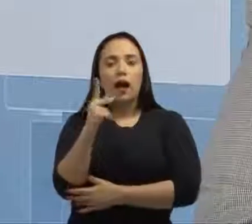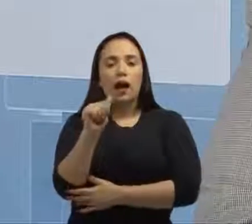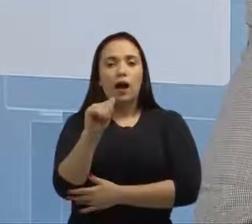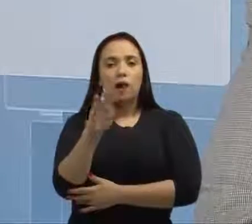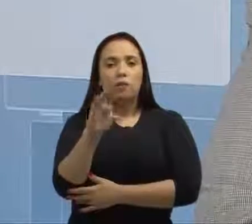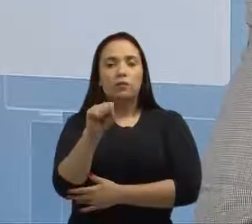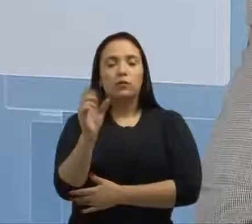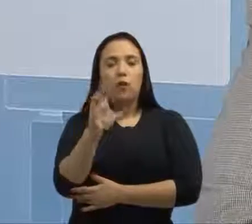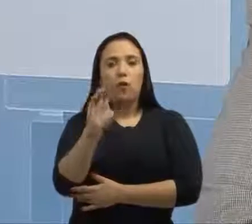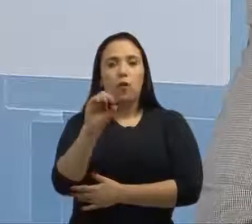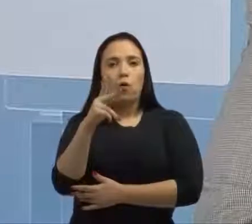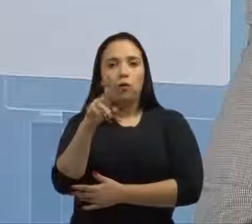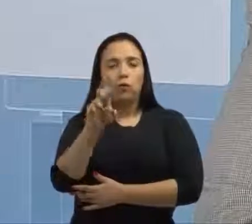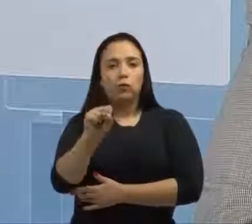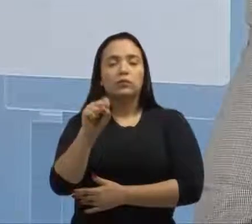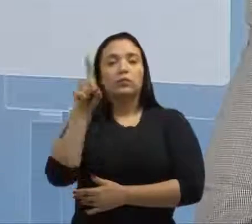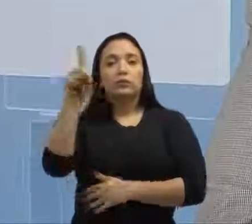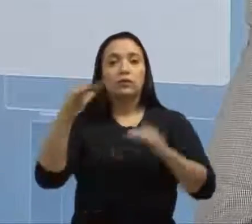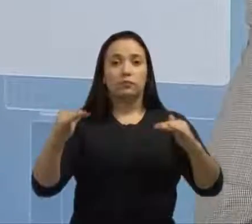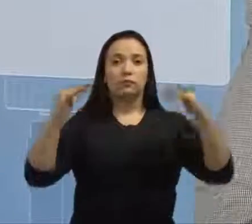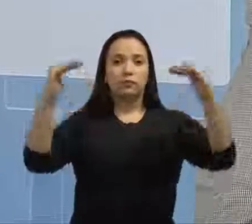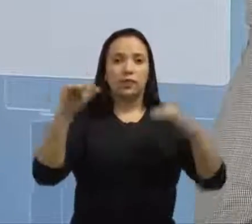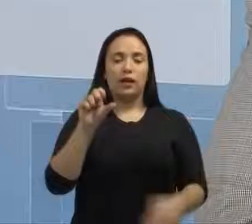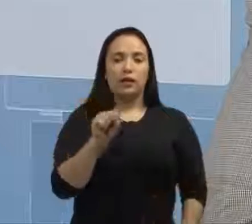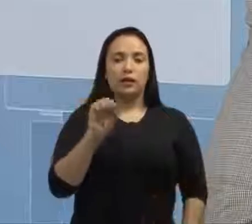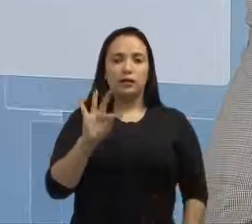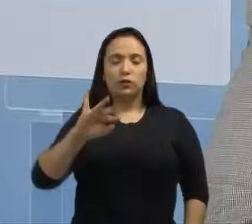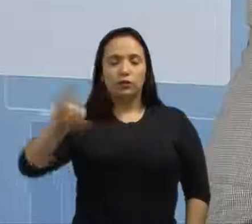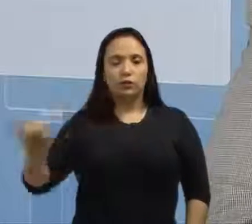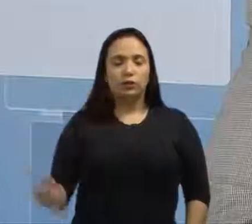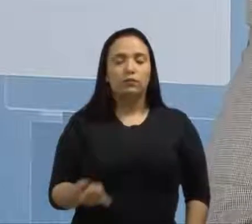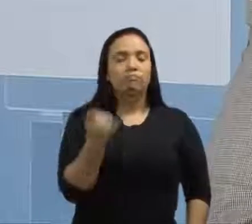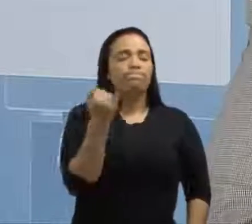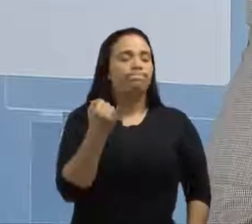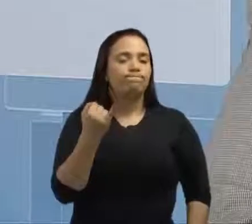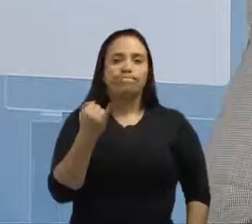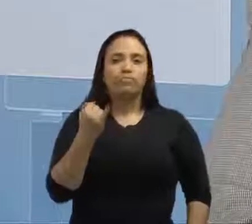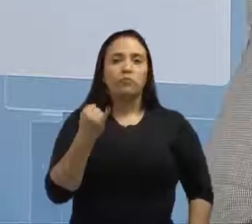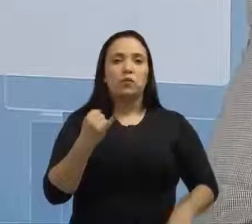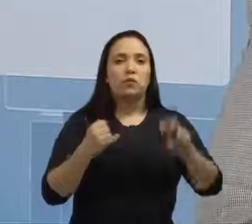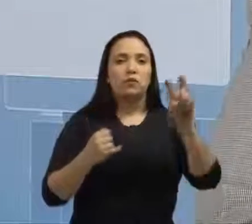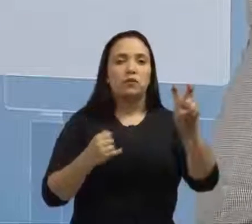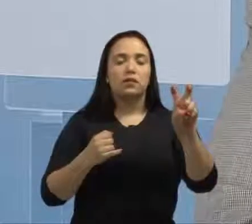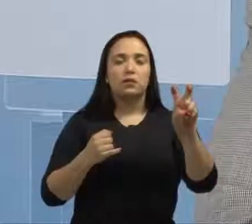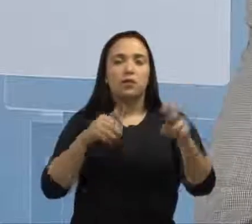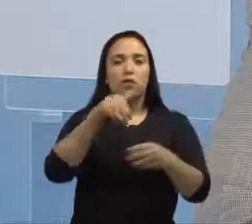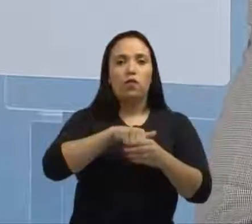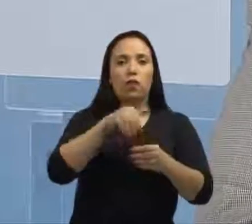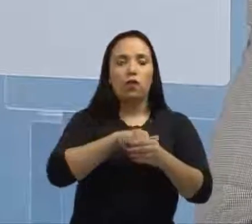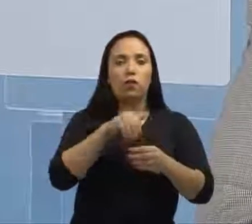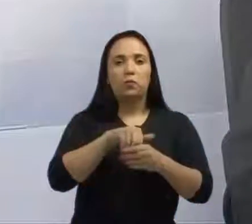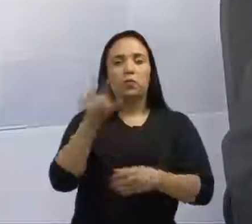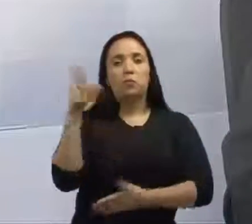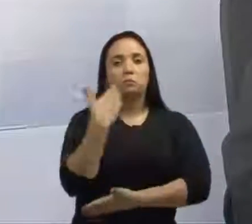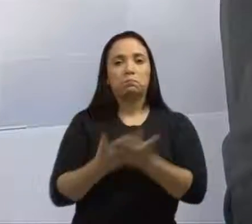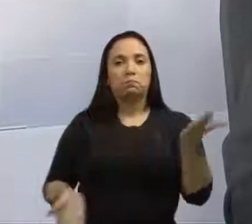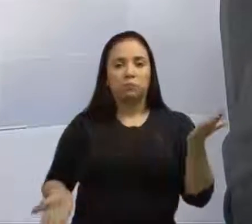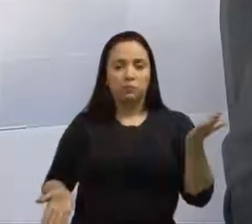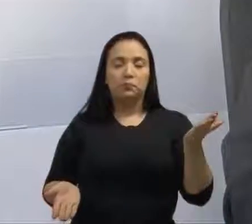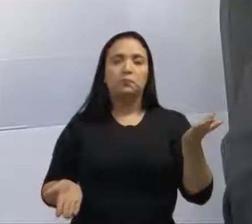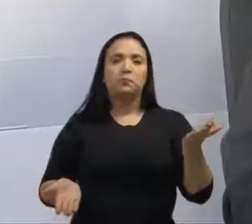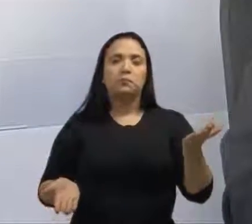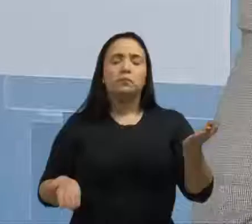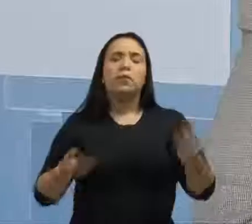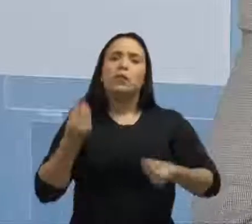corpus preventivo no Superior Tribunal de no STJ e foi negado por 5-0. Na 5ª turma. O que é que